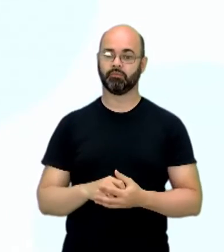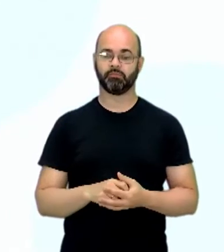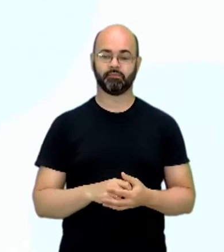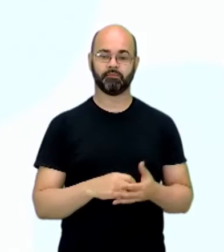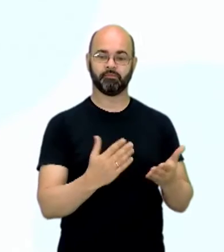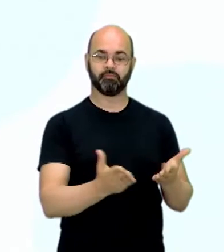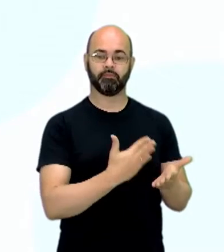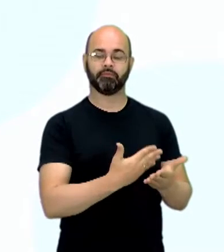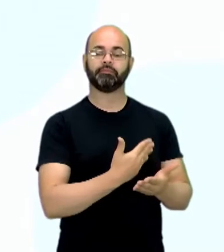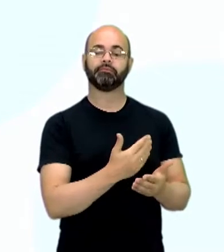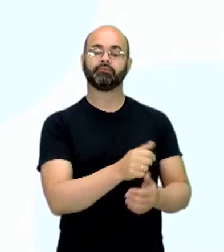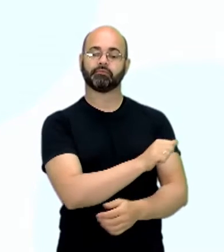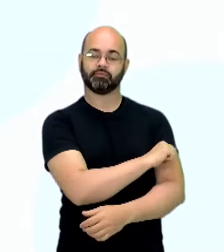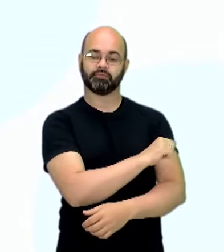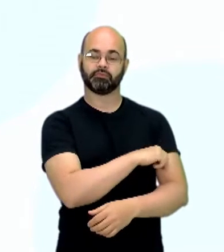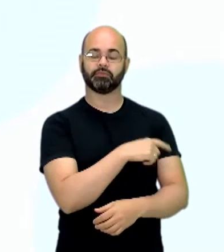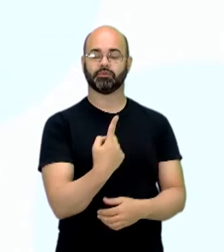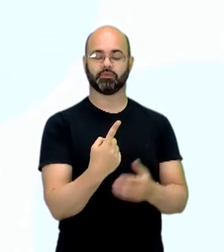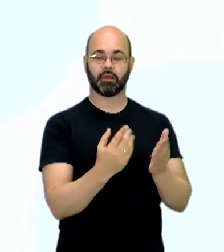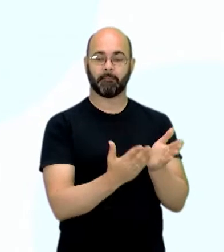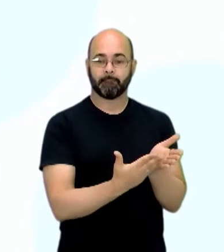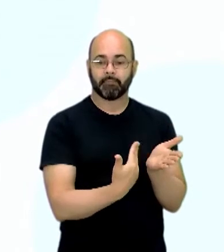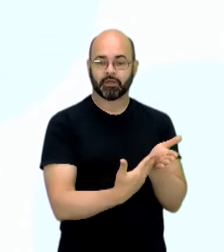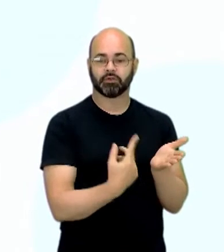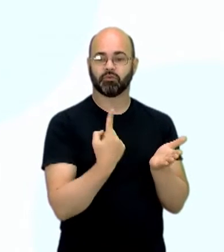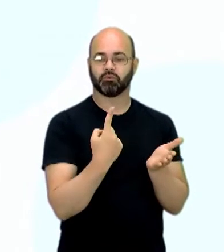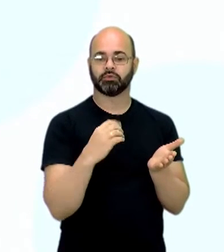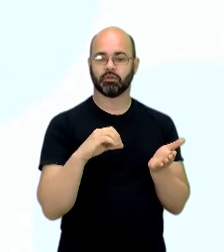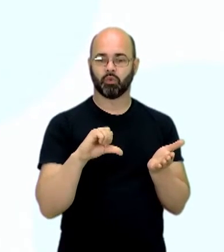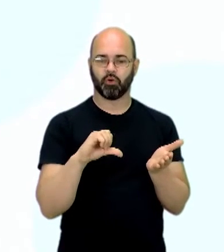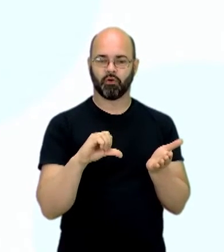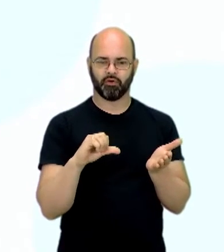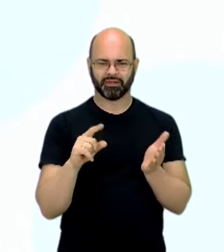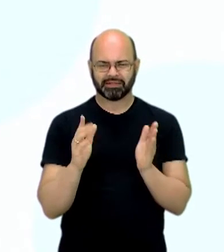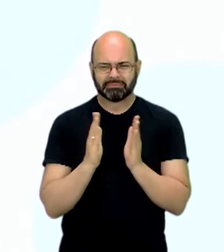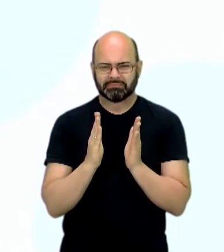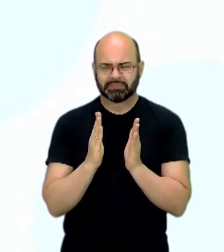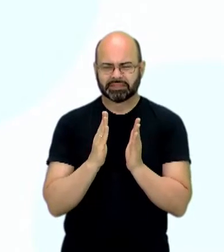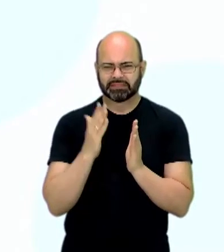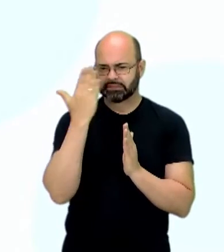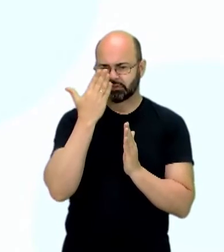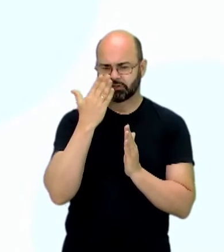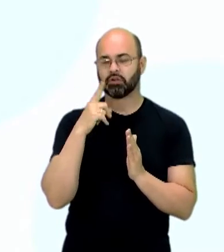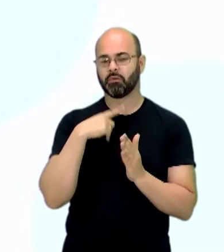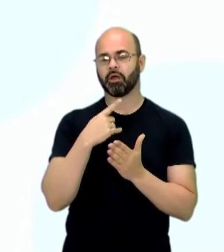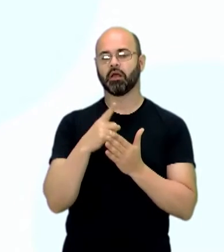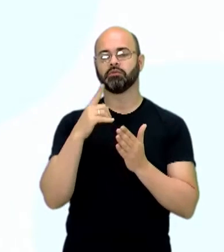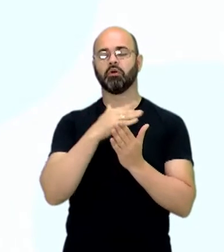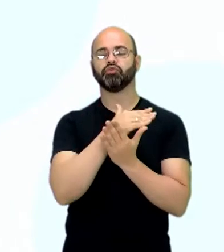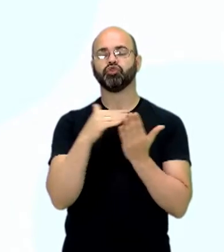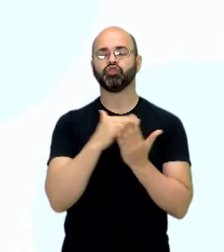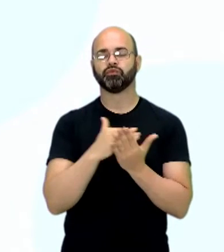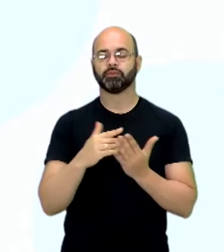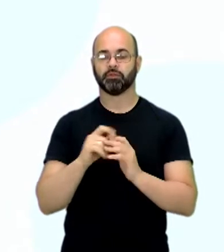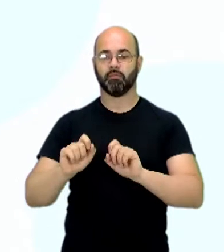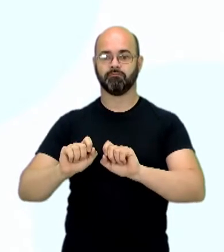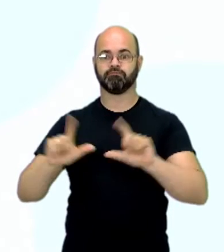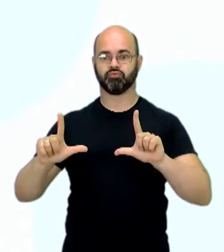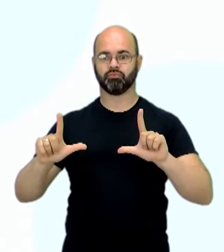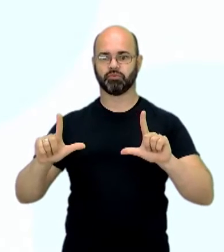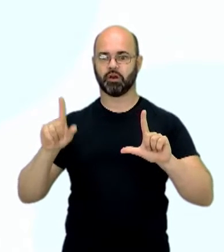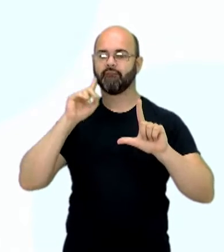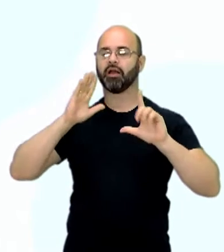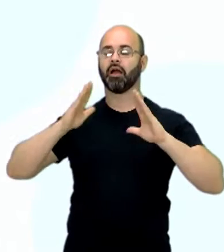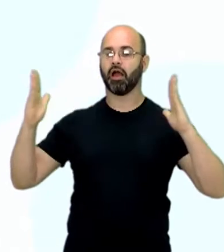caderno do estudante 109. Ele está pequenininho, mas não se preocupa não que eu dividi ele em partes e a gente vai conseguir lê-lo aí de uma maneira